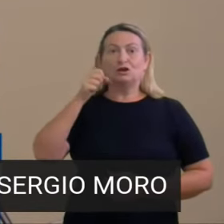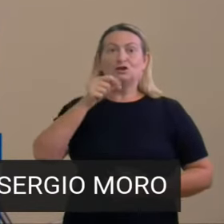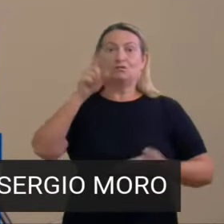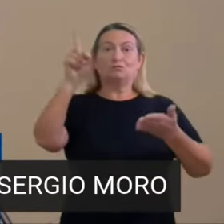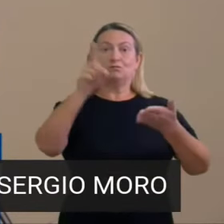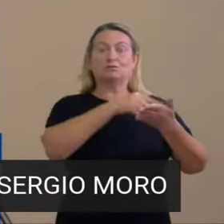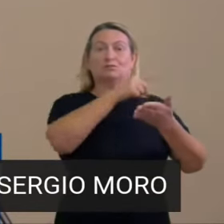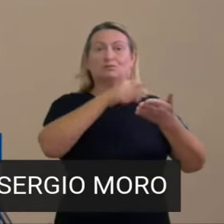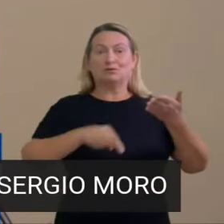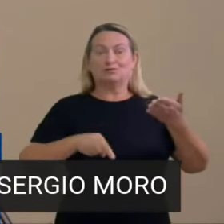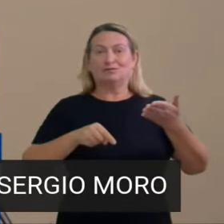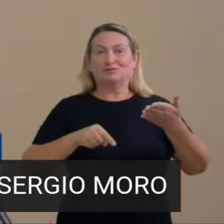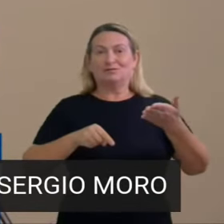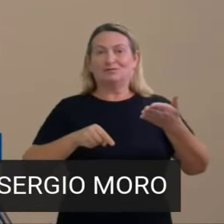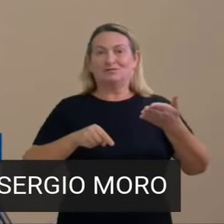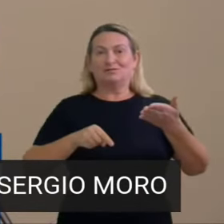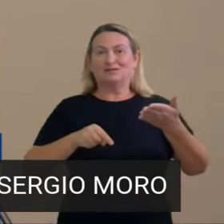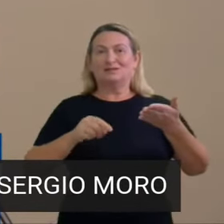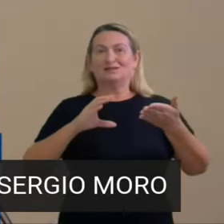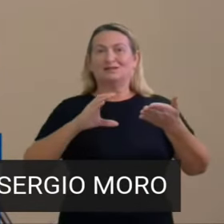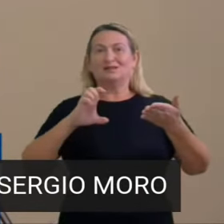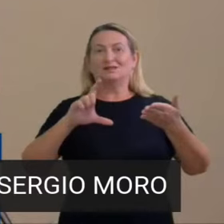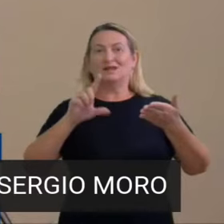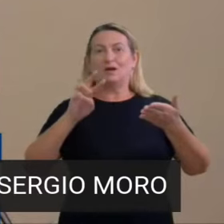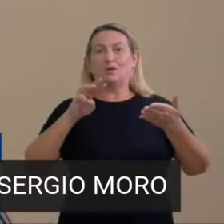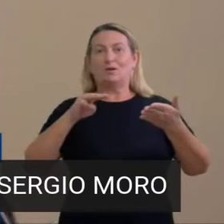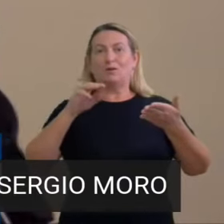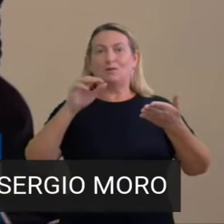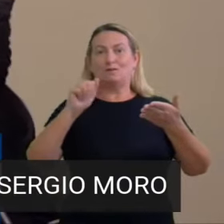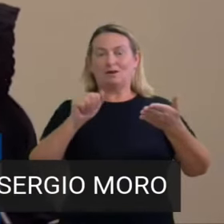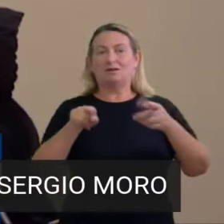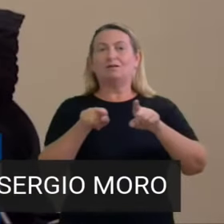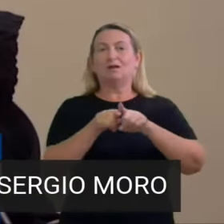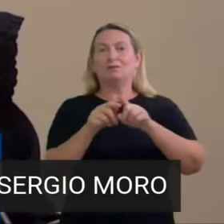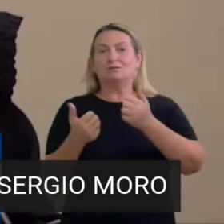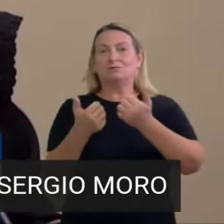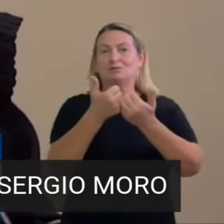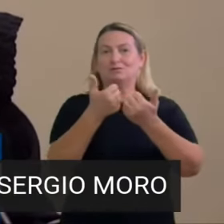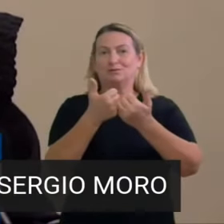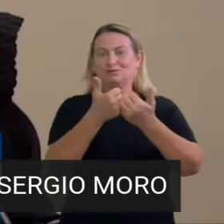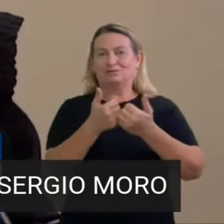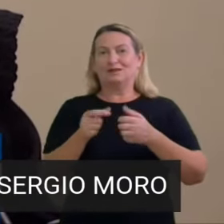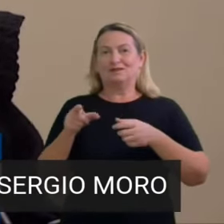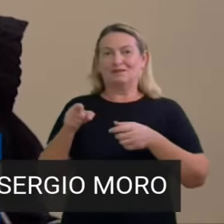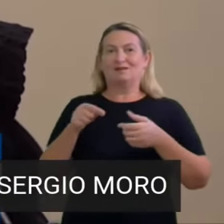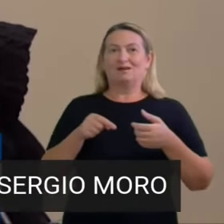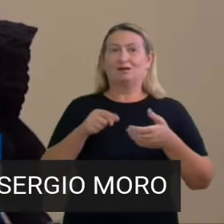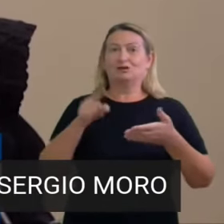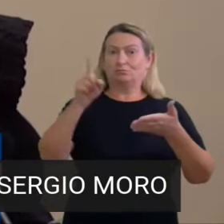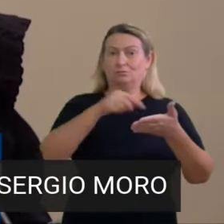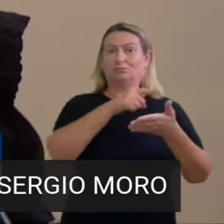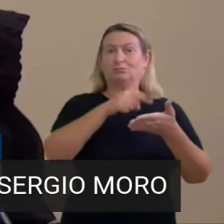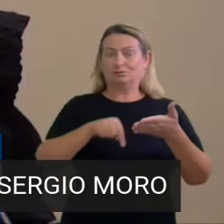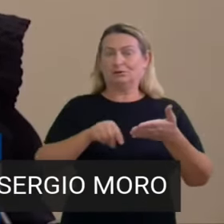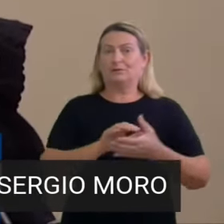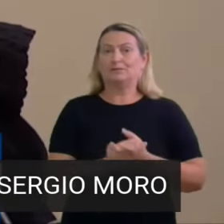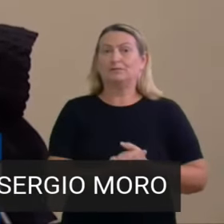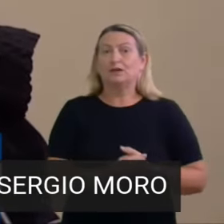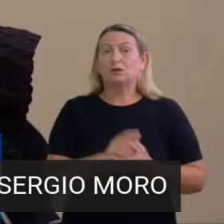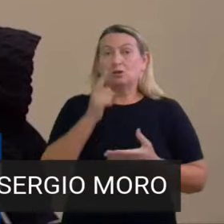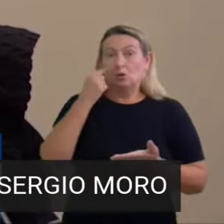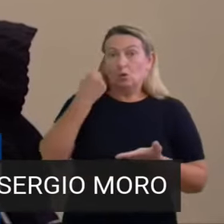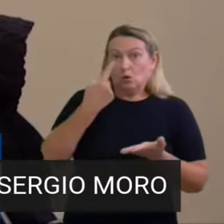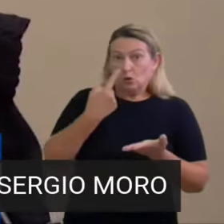Rosane Santos Arruda e de seus suplentes. Da ema do acórdão mantido pelo TSE